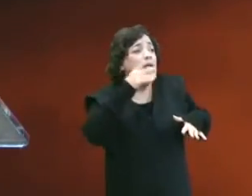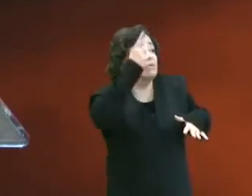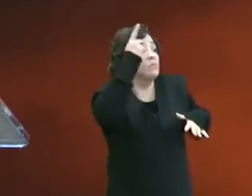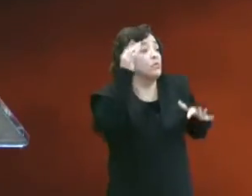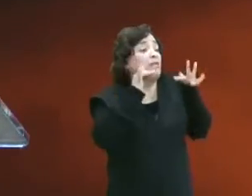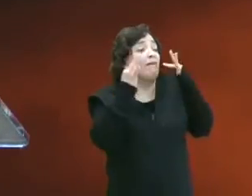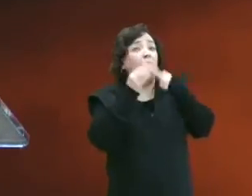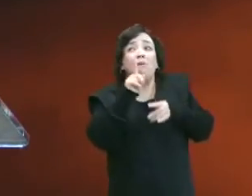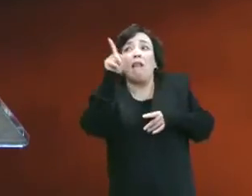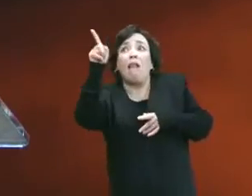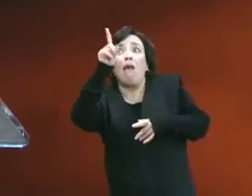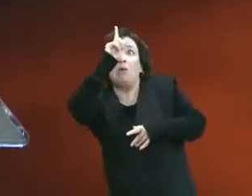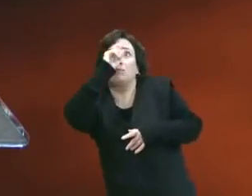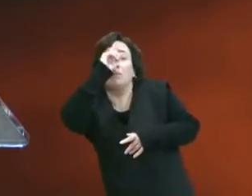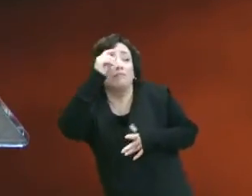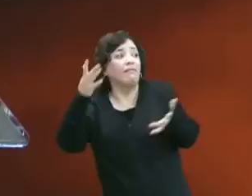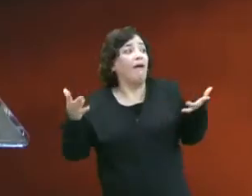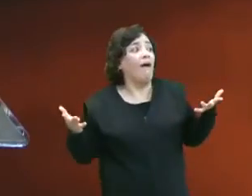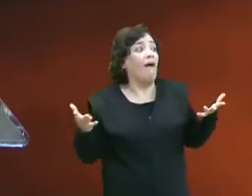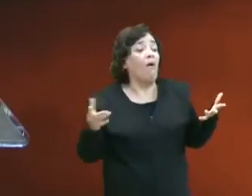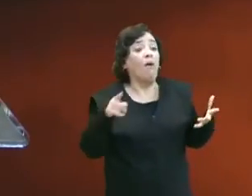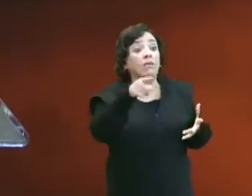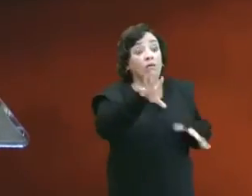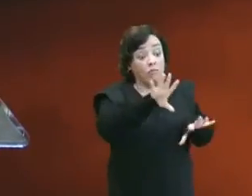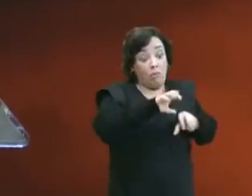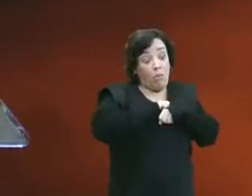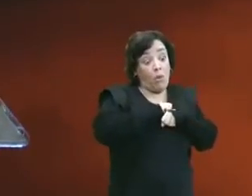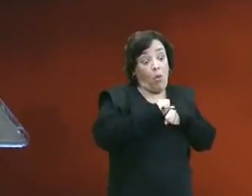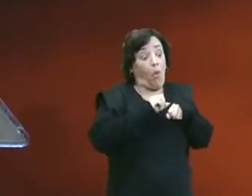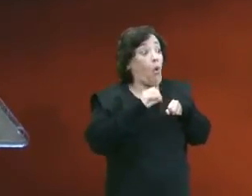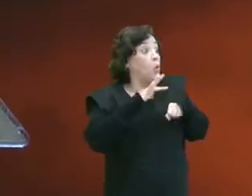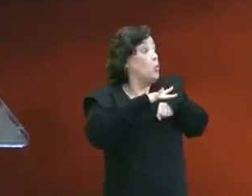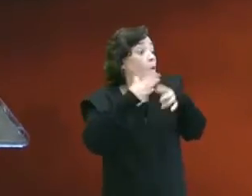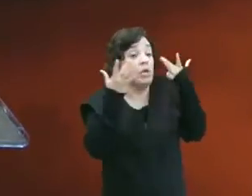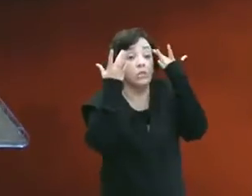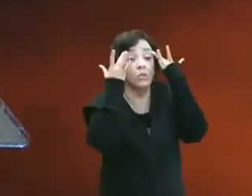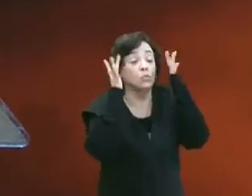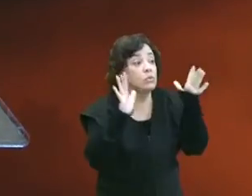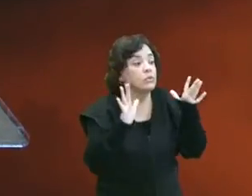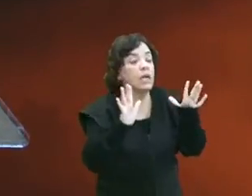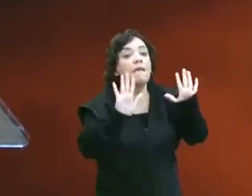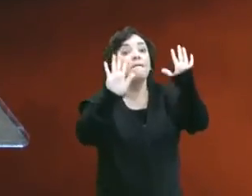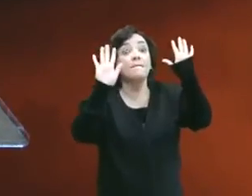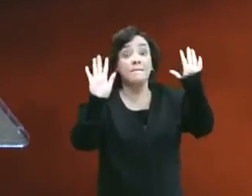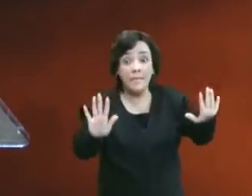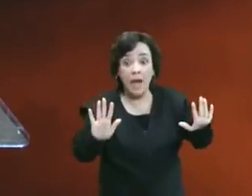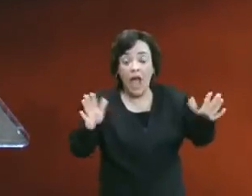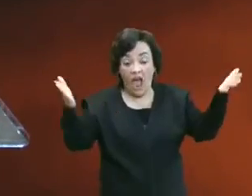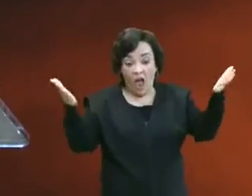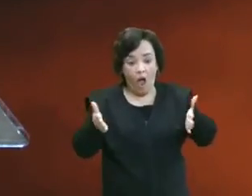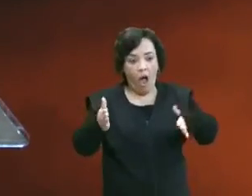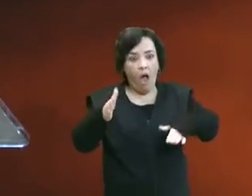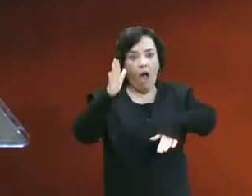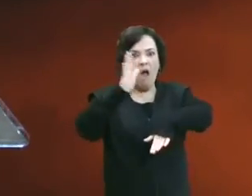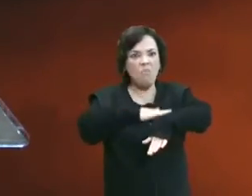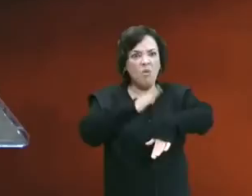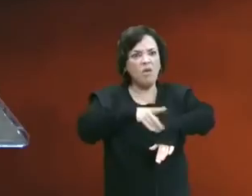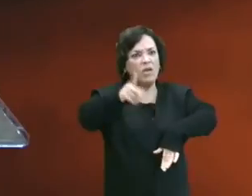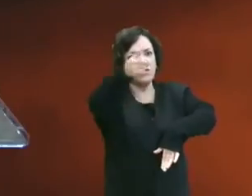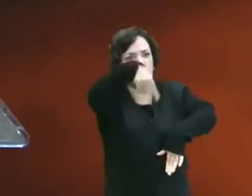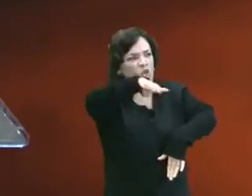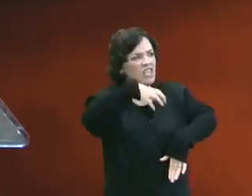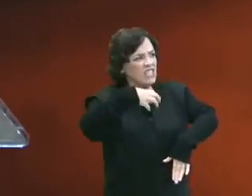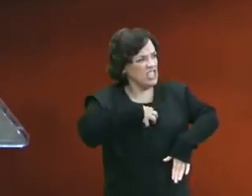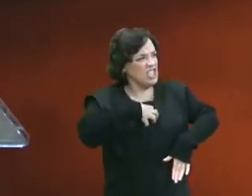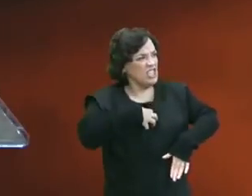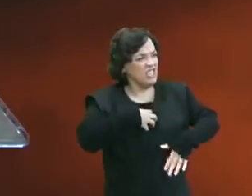Ela chegou aonde você está. E eu quero te dizer, eu creio que é nestes momentos, quando nos sentimos assim,